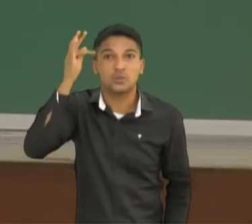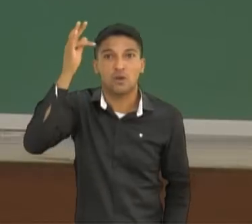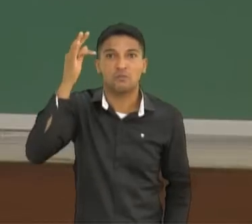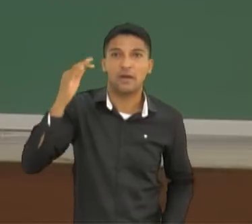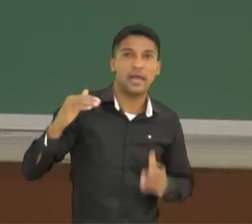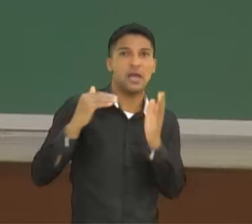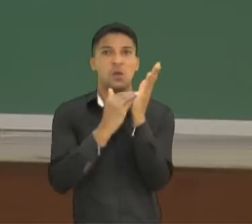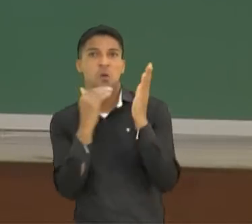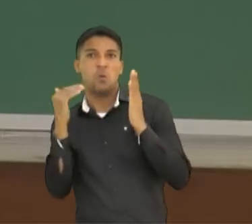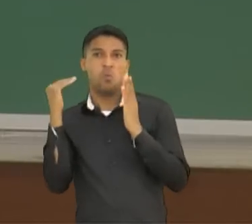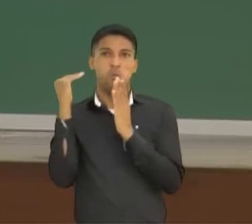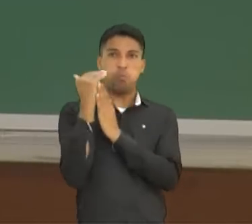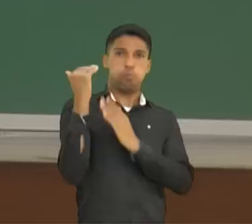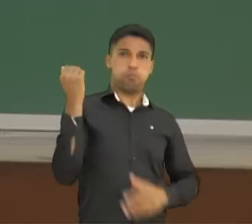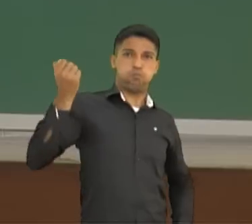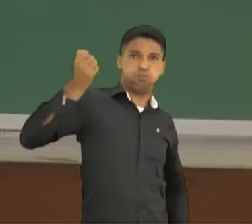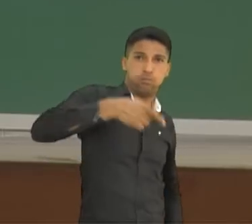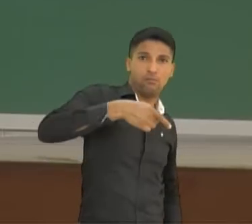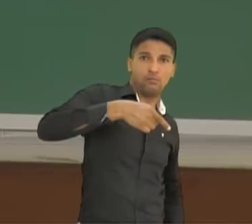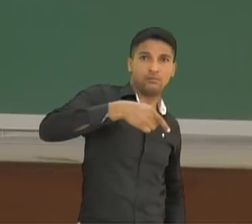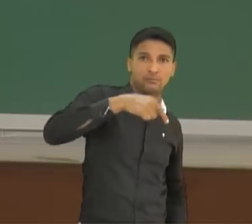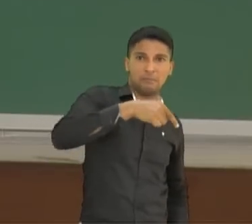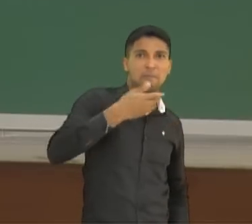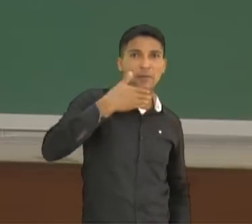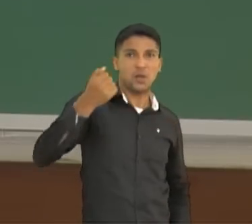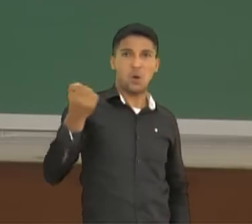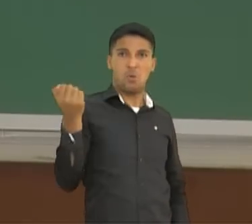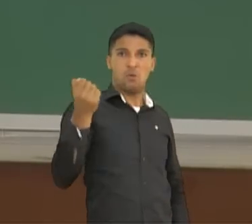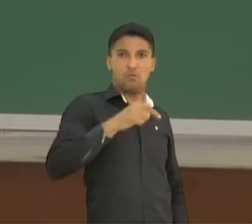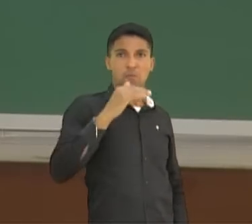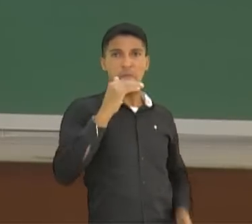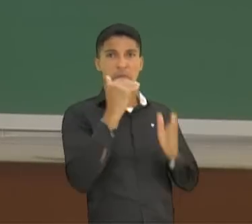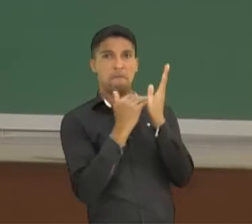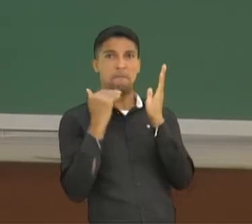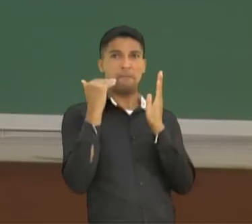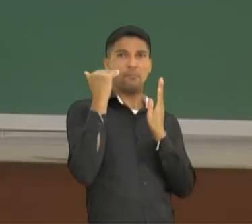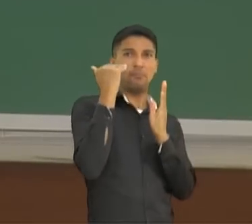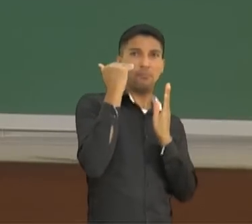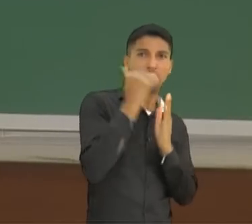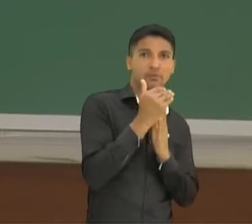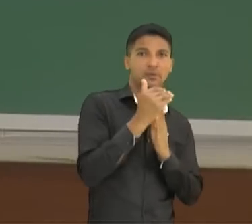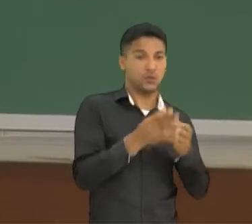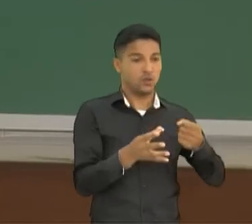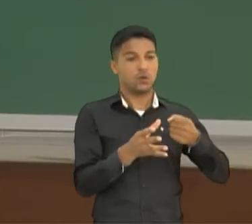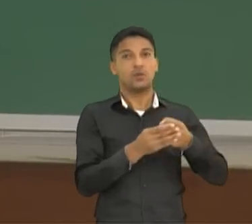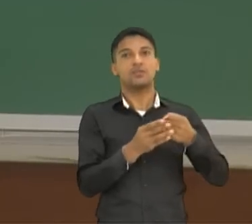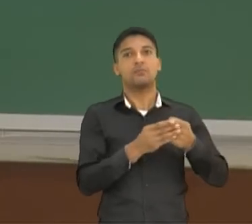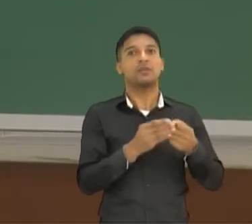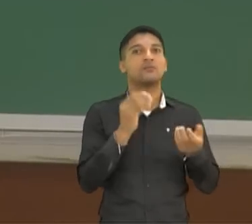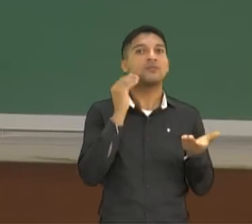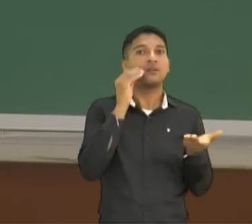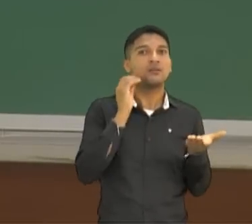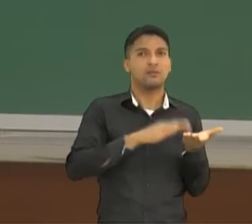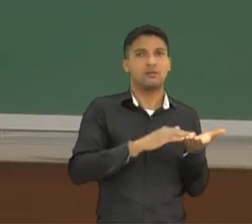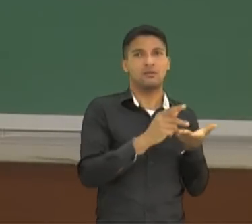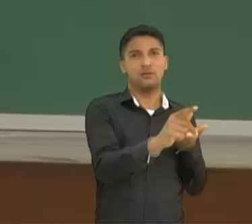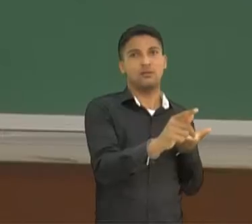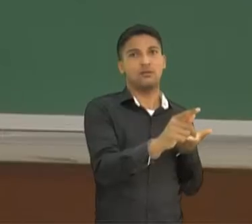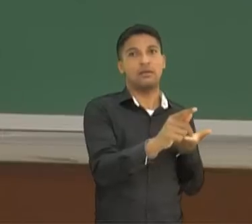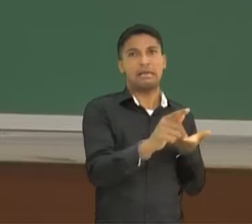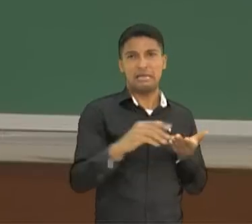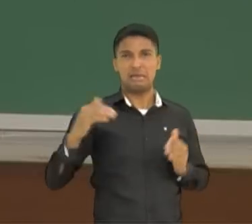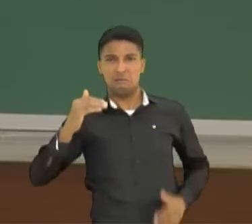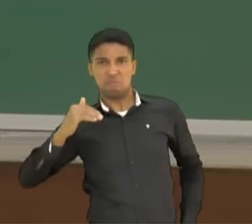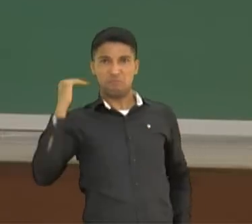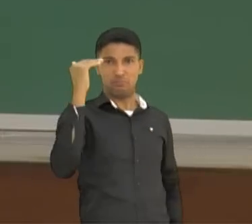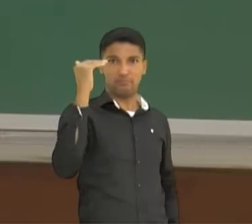resposta correta é não. Não se trata, não há uma competição entre as diferentes formas de conhecimento